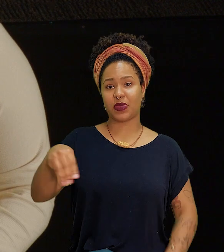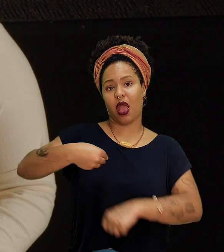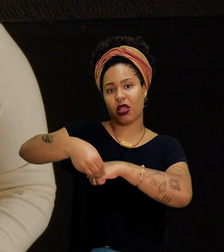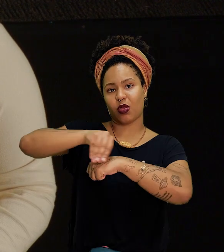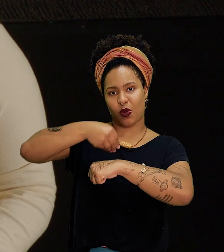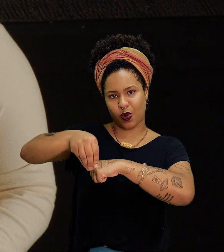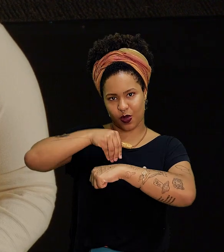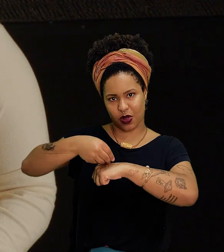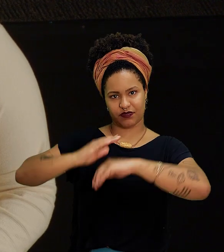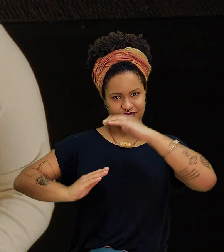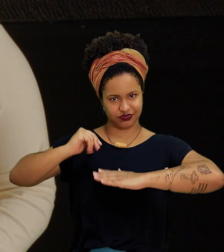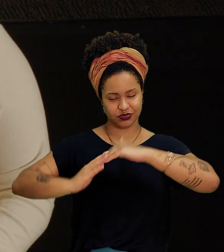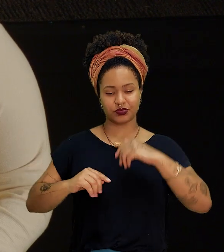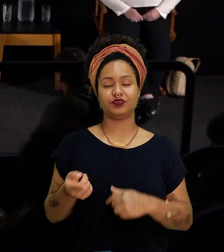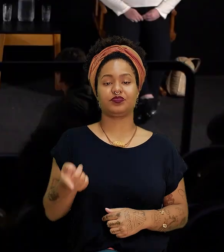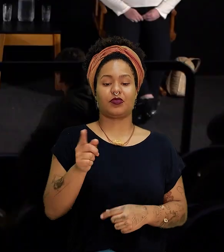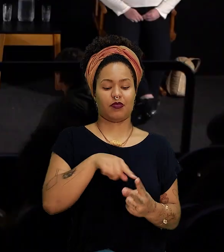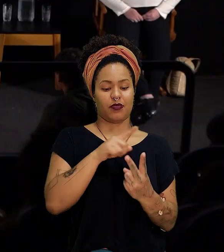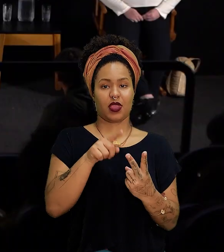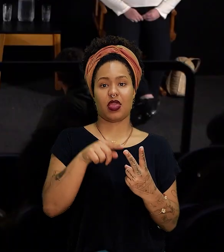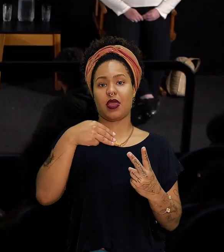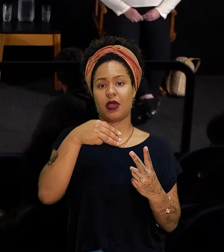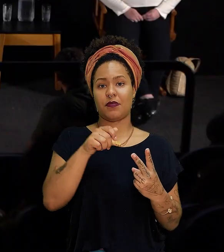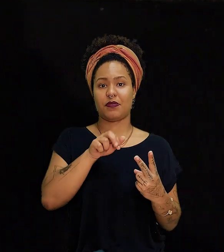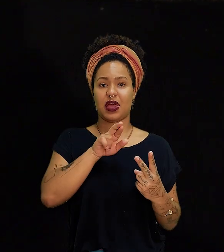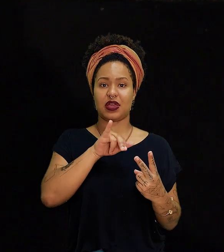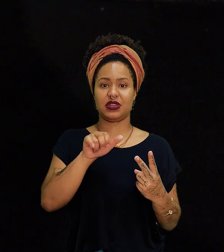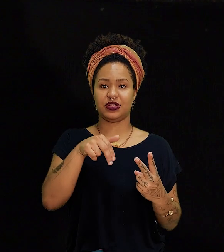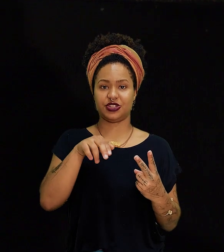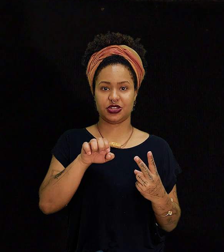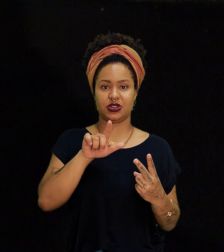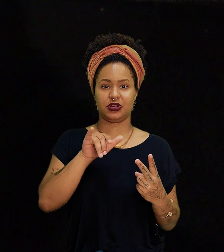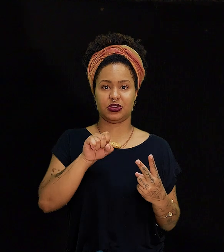que é arqueóloga, a Marijane Lisboa,